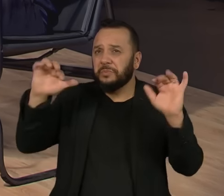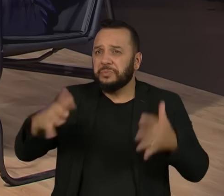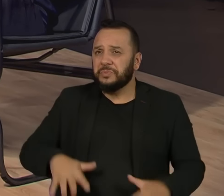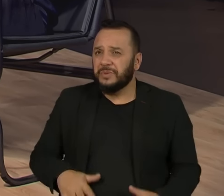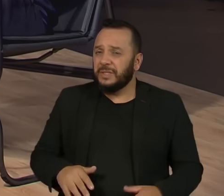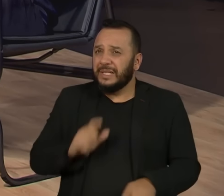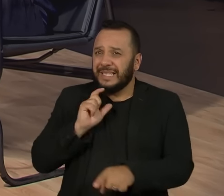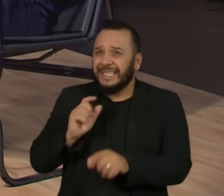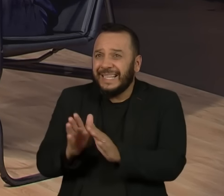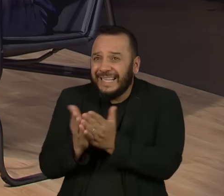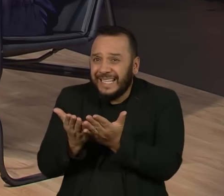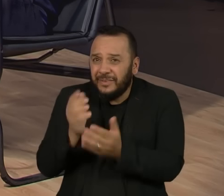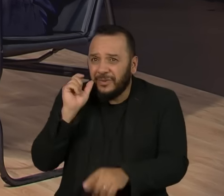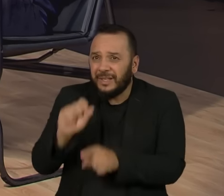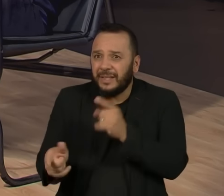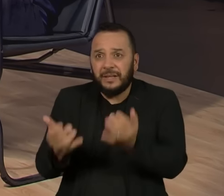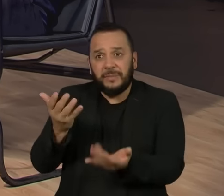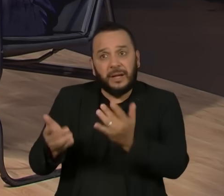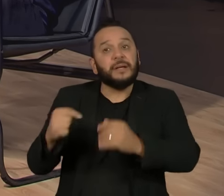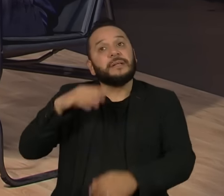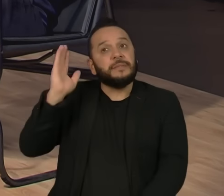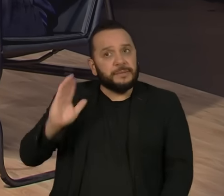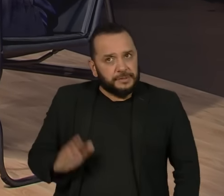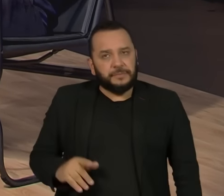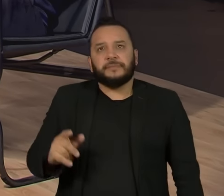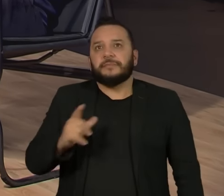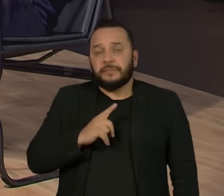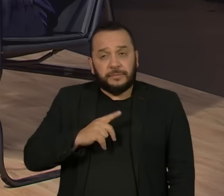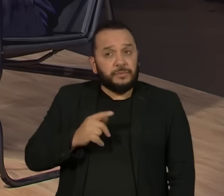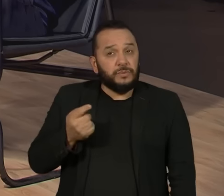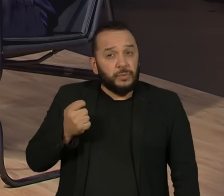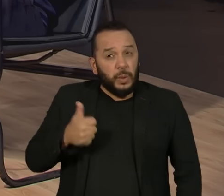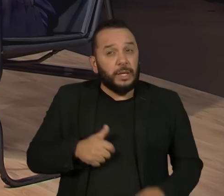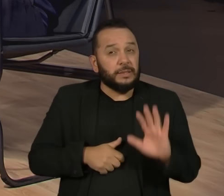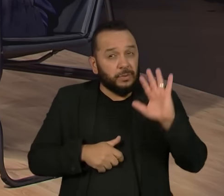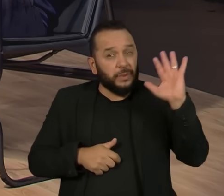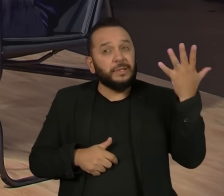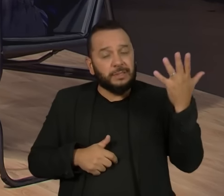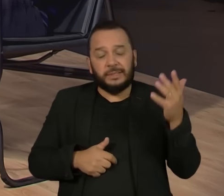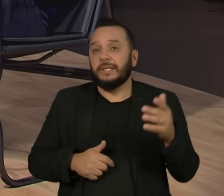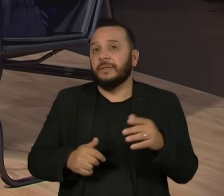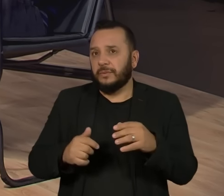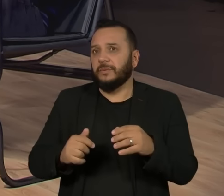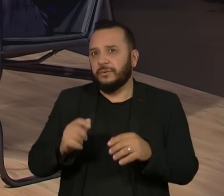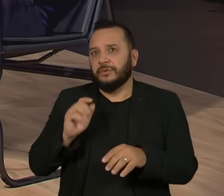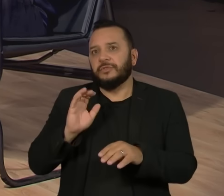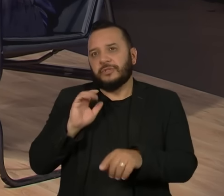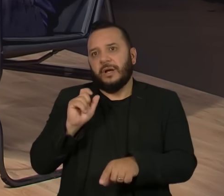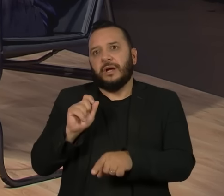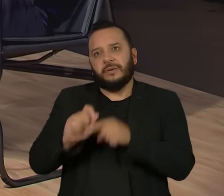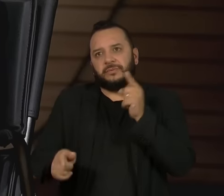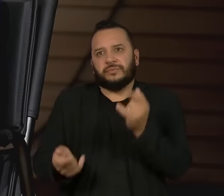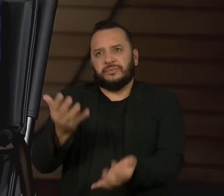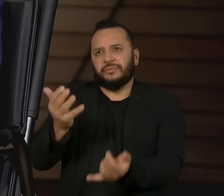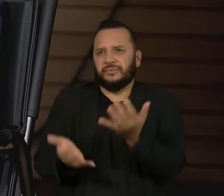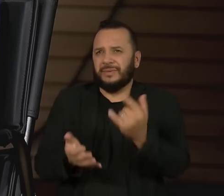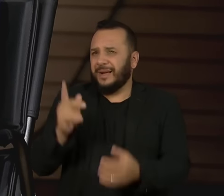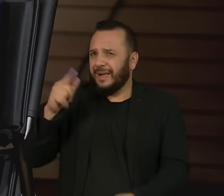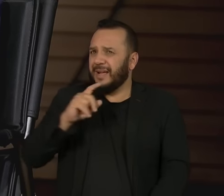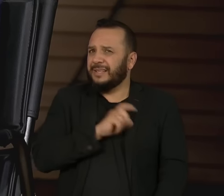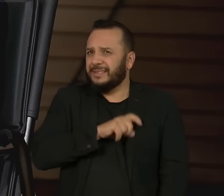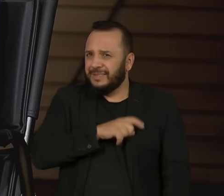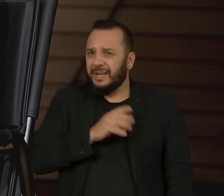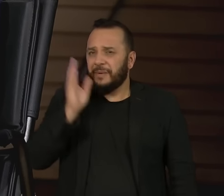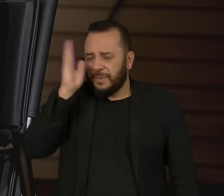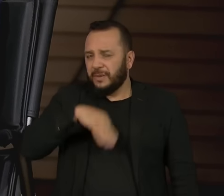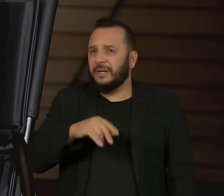no Brasil... Eu tenho relatos assim relatos factuais, de quase fogueira de livro. Para mim isso é barbárie. O Heine, que era